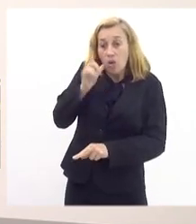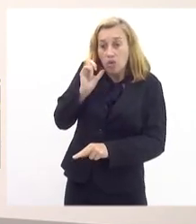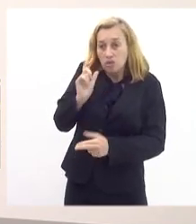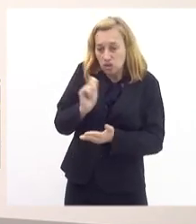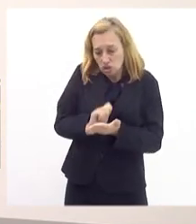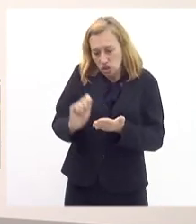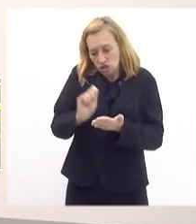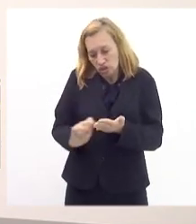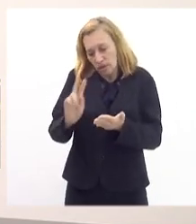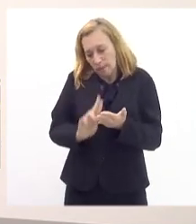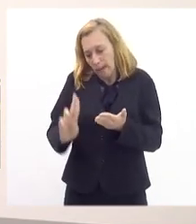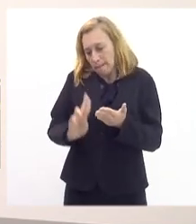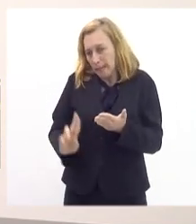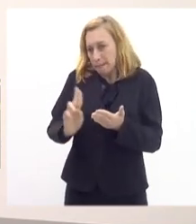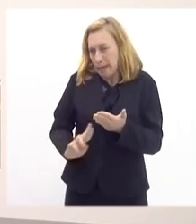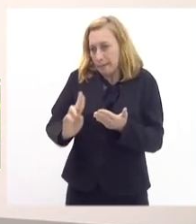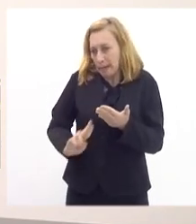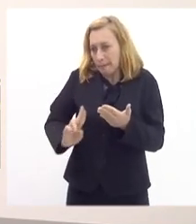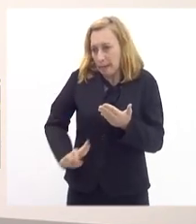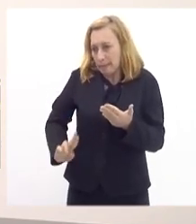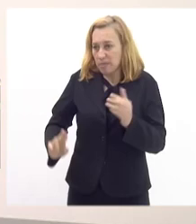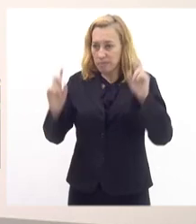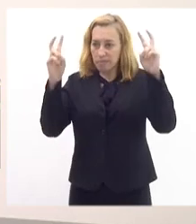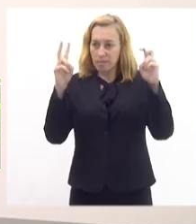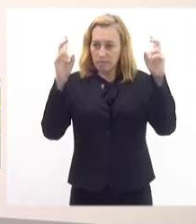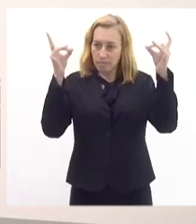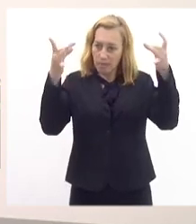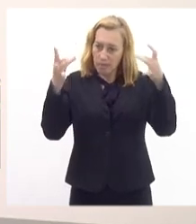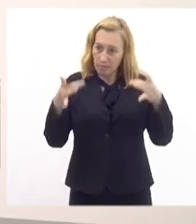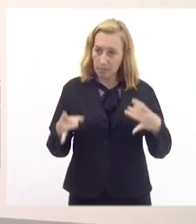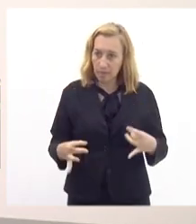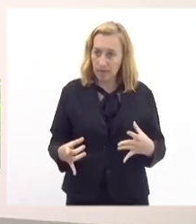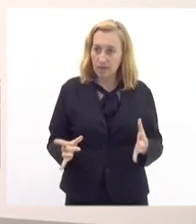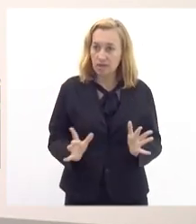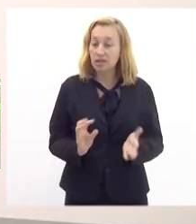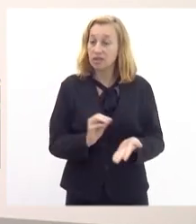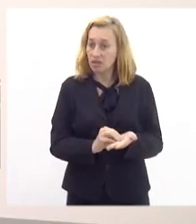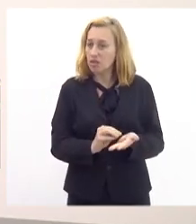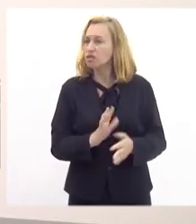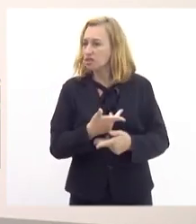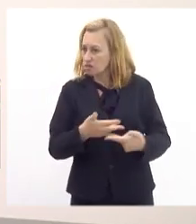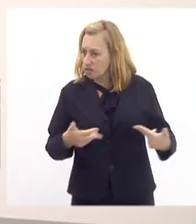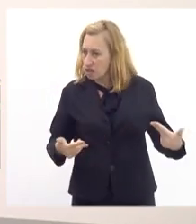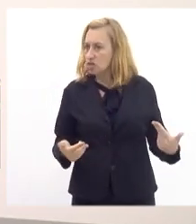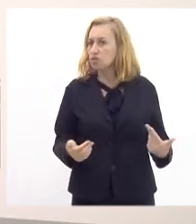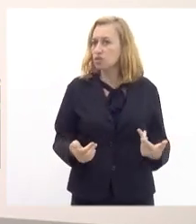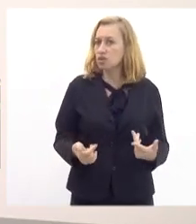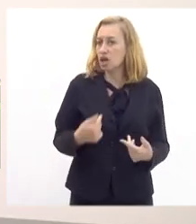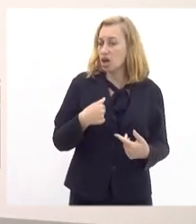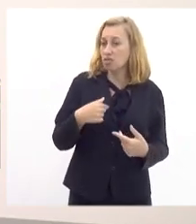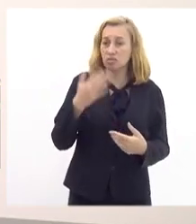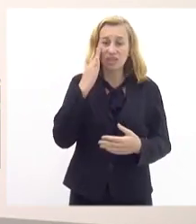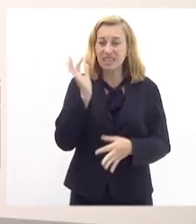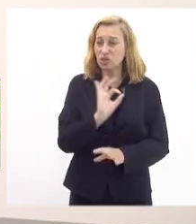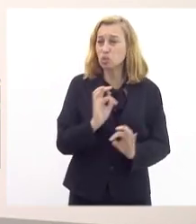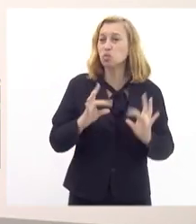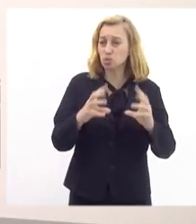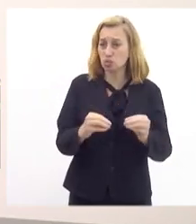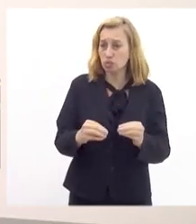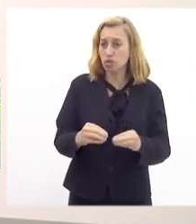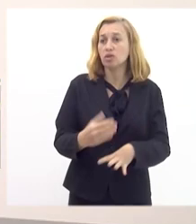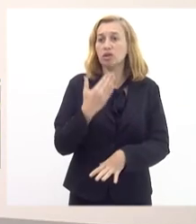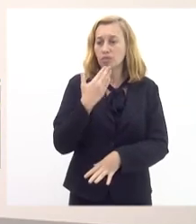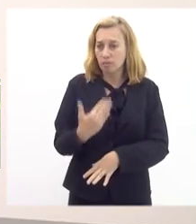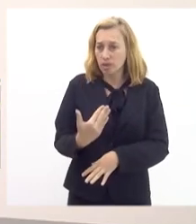e escrevi. A ponto que deveriam ser considerado e completo deve tá incompleto por quê Porque eu não sou especialista em tudo eu gostaria de